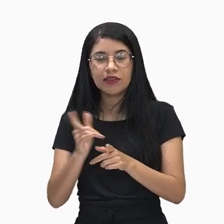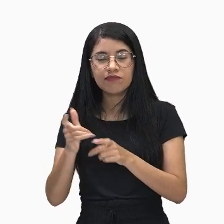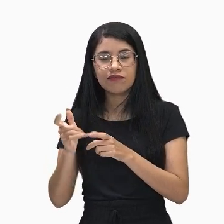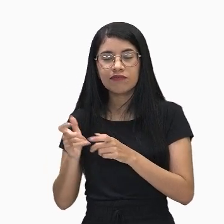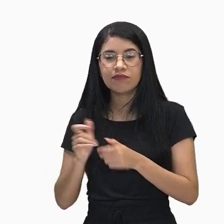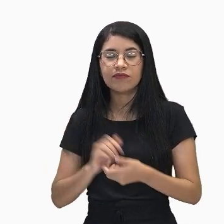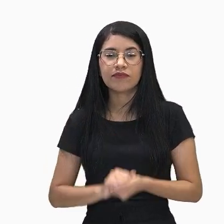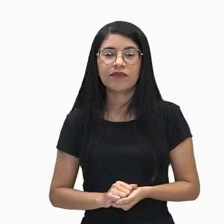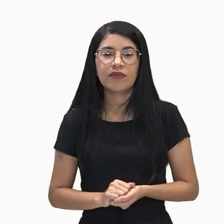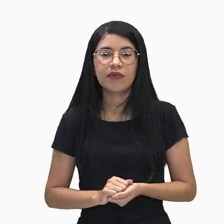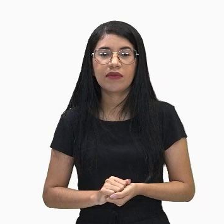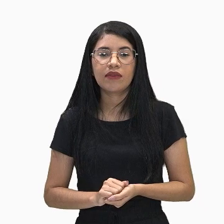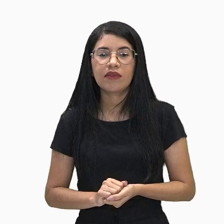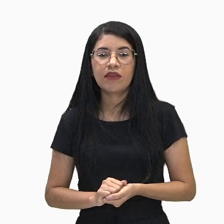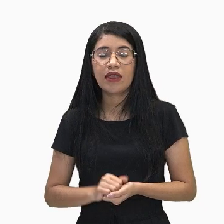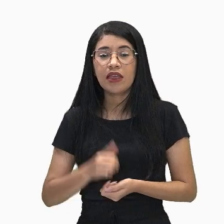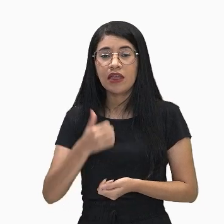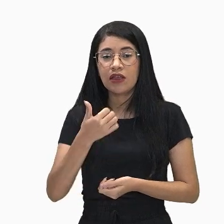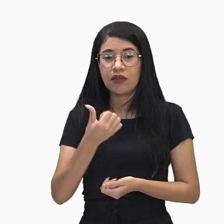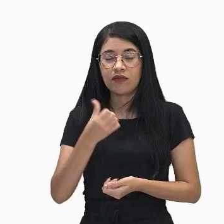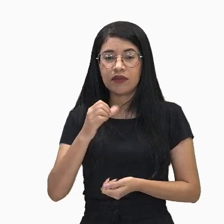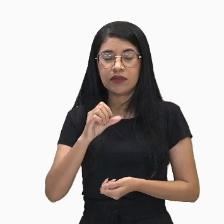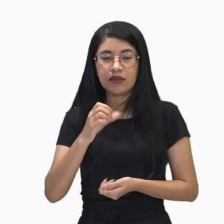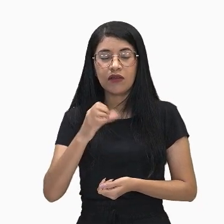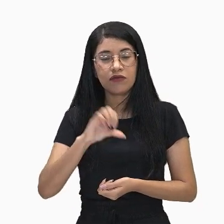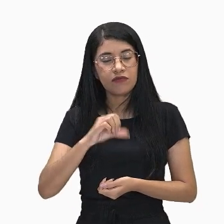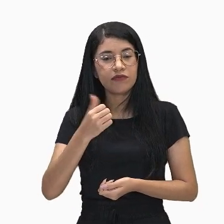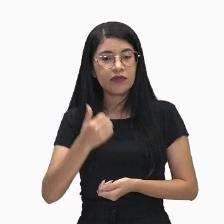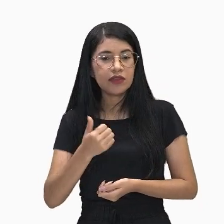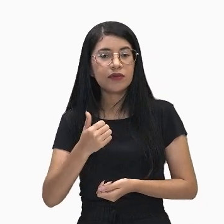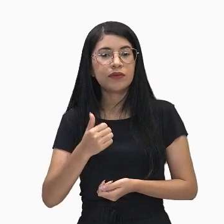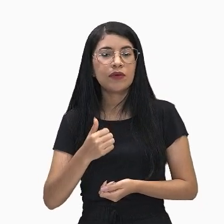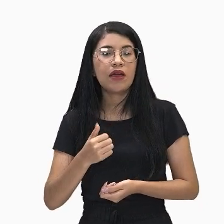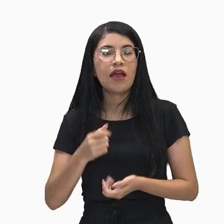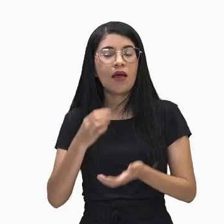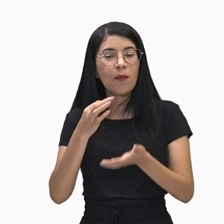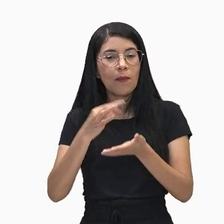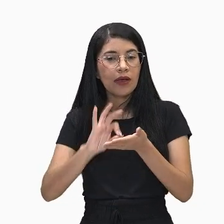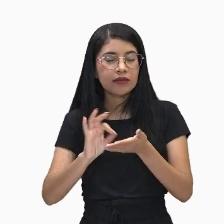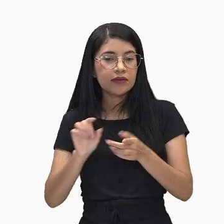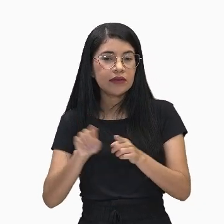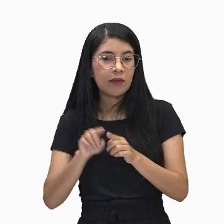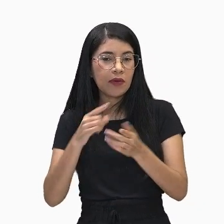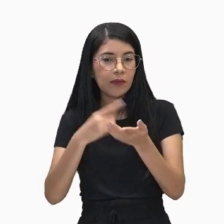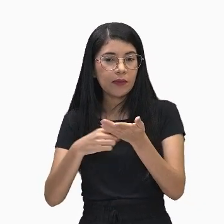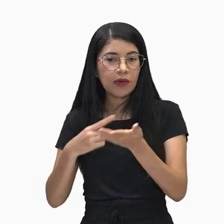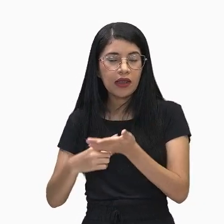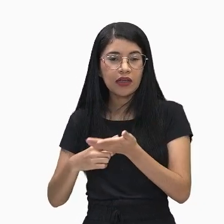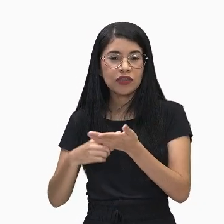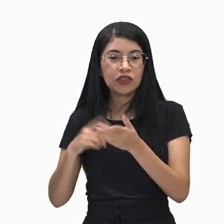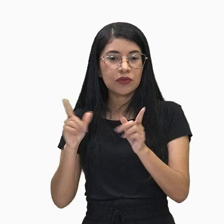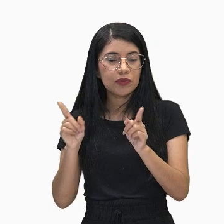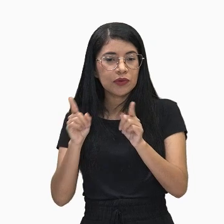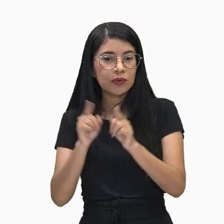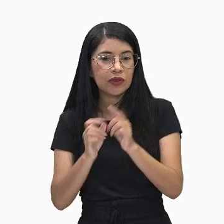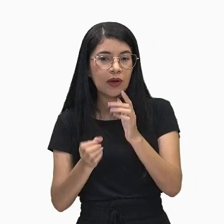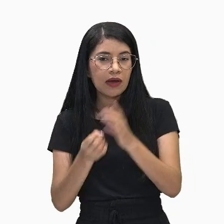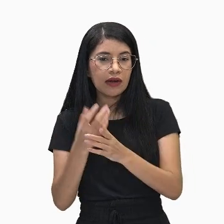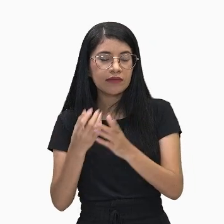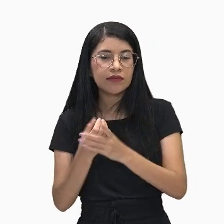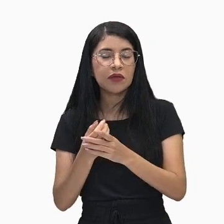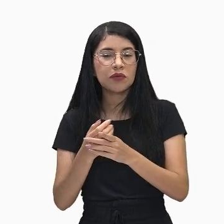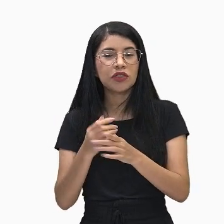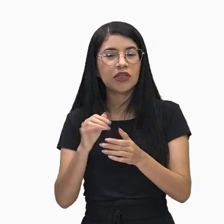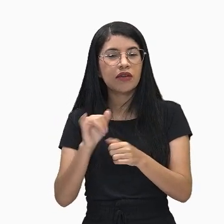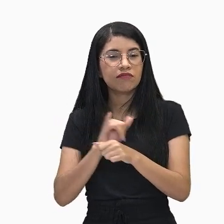Em 91, a assinatura do Tratado de Redução de Armas Estratégicas, o STAR, pelos Estados Unidos e pela União